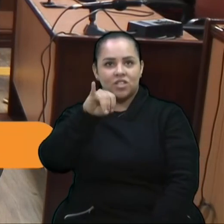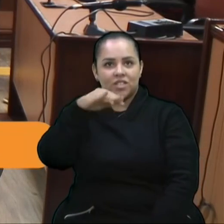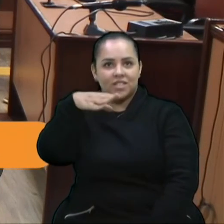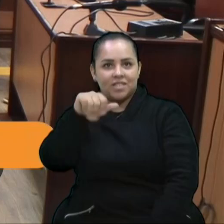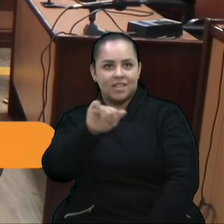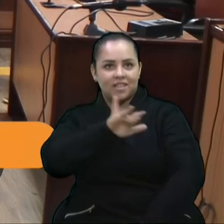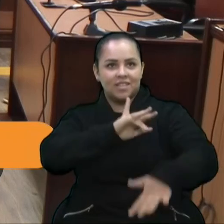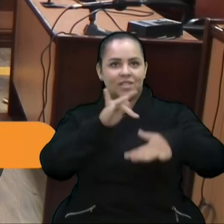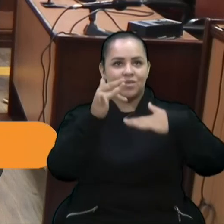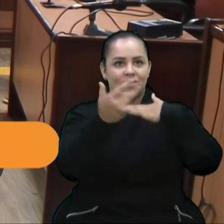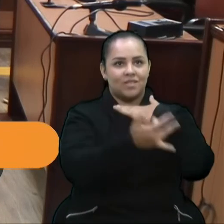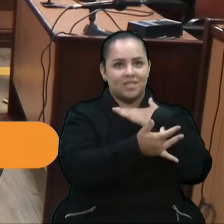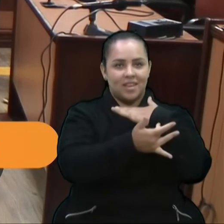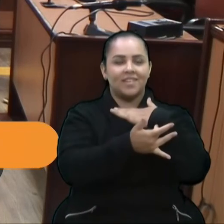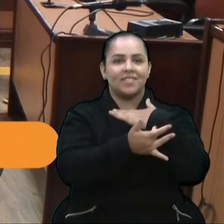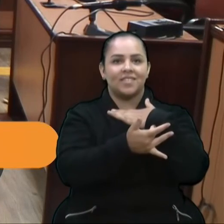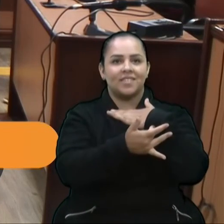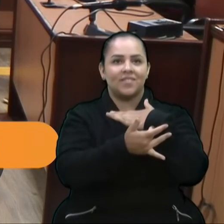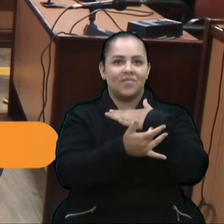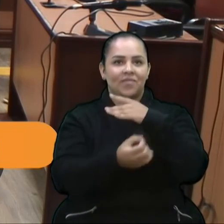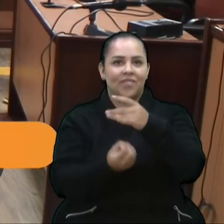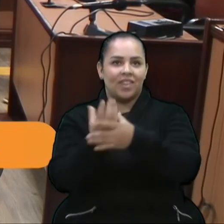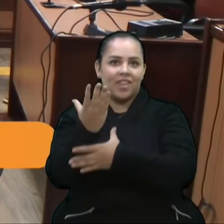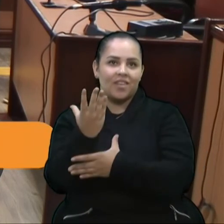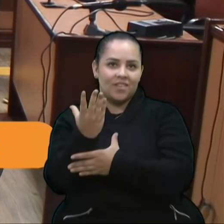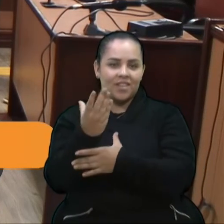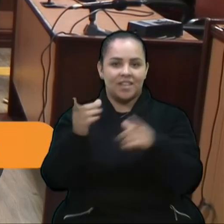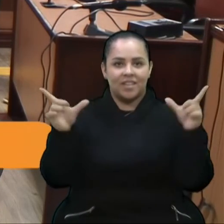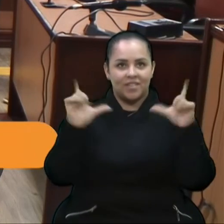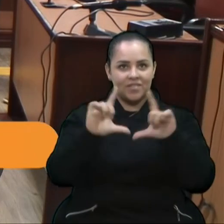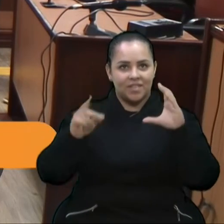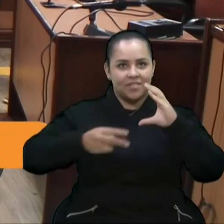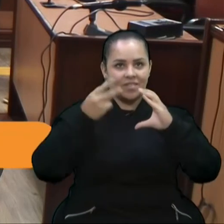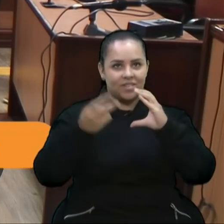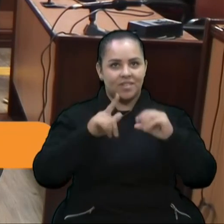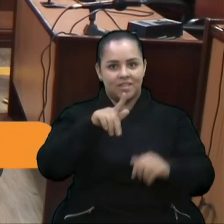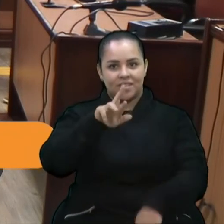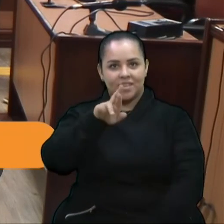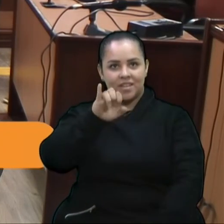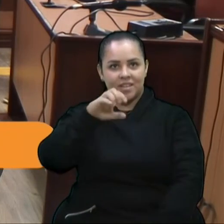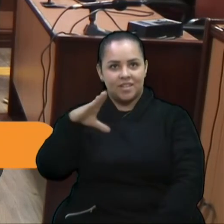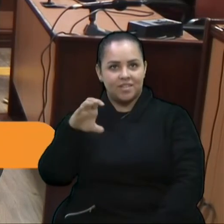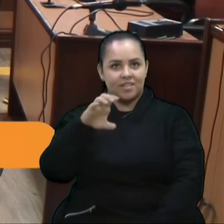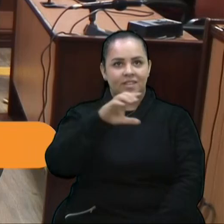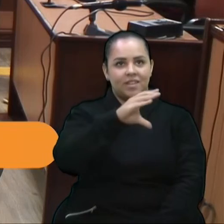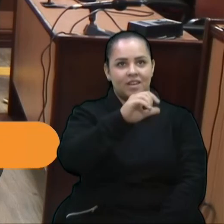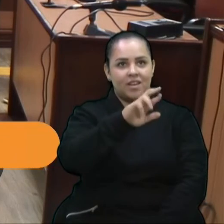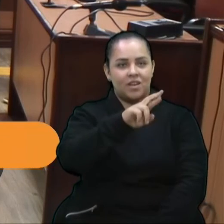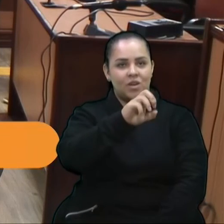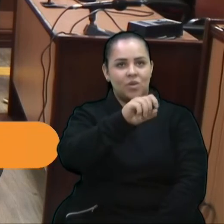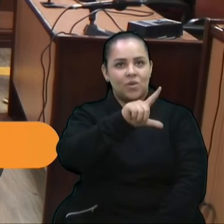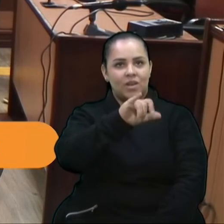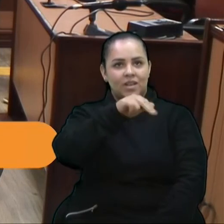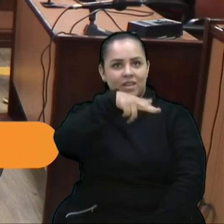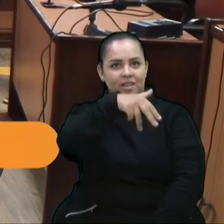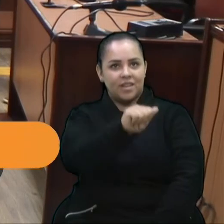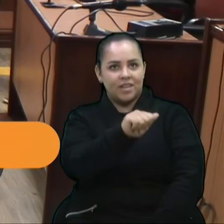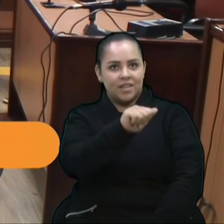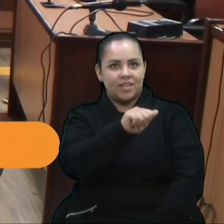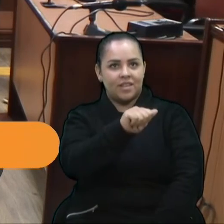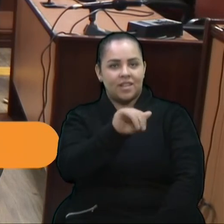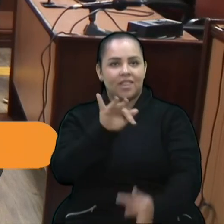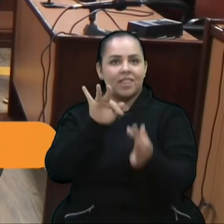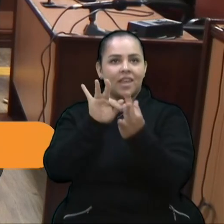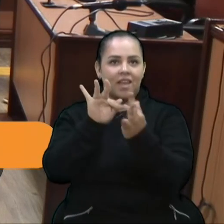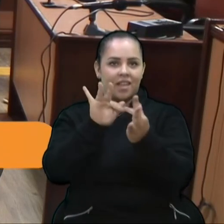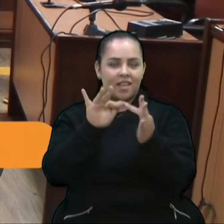redes sociais. A produção e a TV Câmara com a Grace Matos e a Carolina Dallagnol. Na